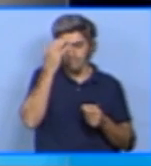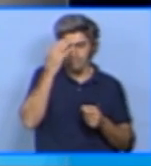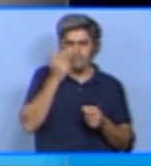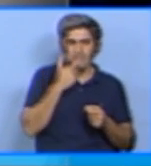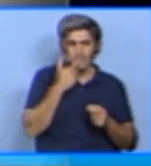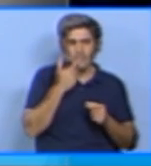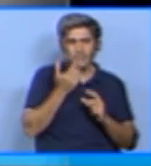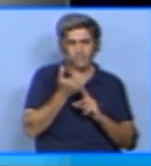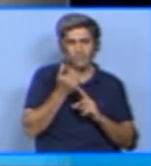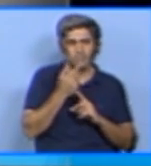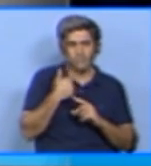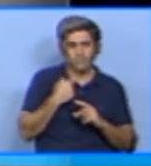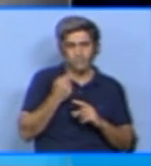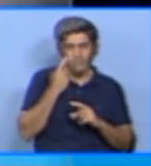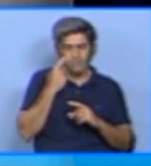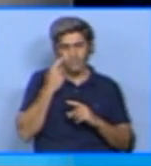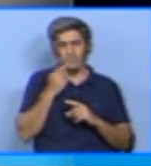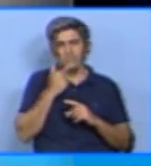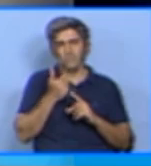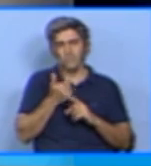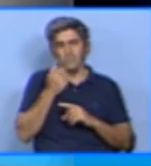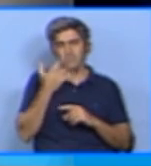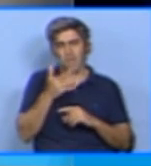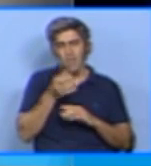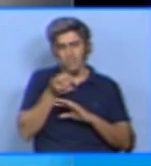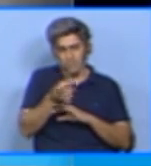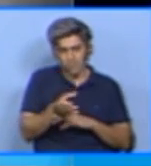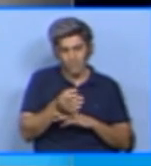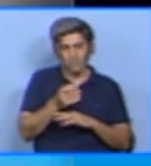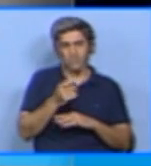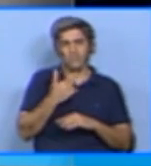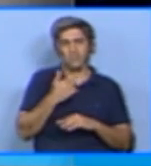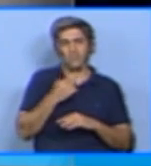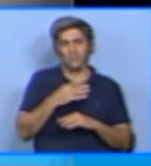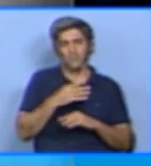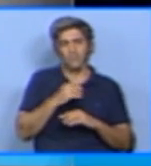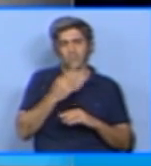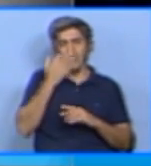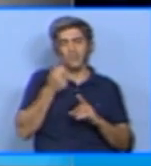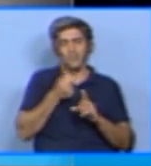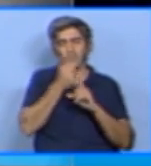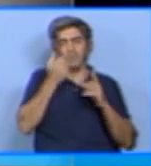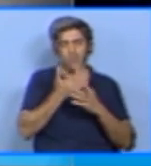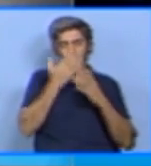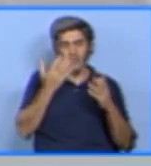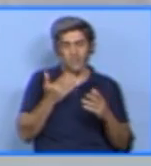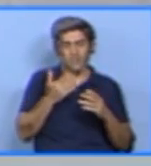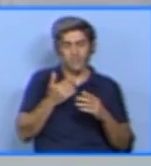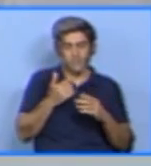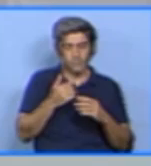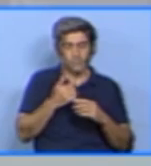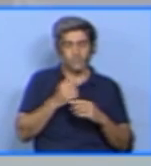percebendo que temos que superar a tentação de vencer o mal com o mal. Só se vence o mal Esse é o primeiro grande desafio. Só se vence o mal com o